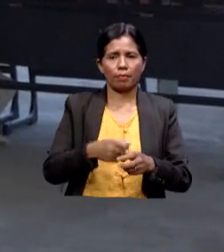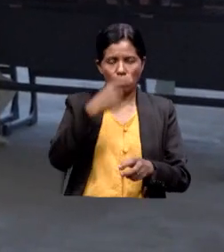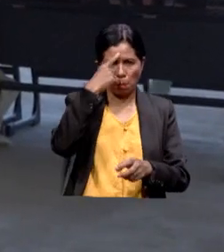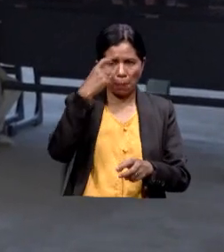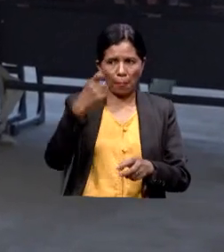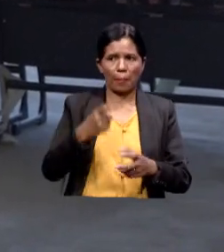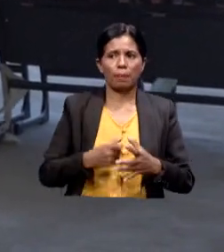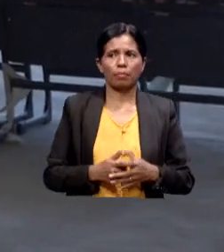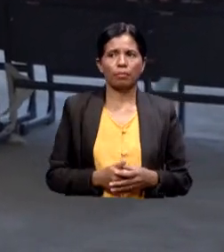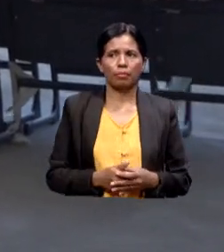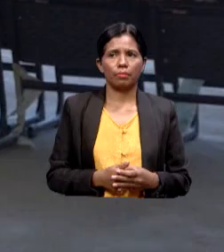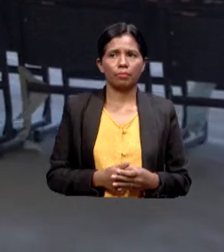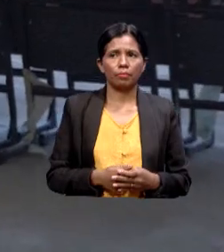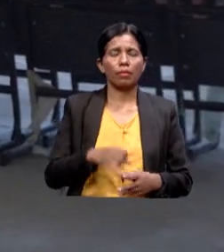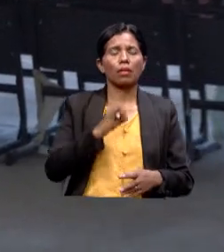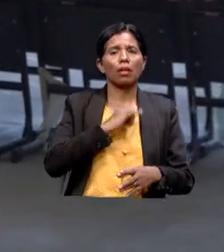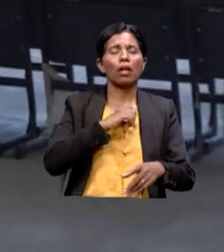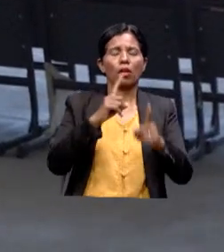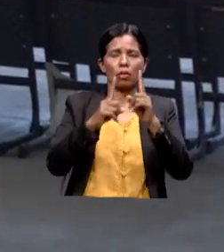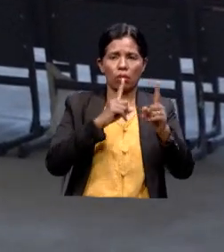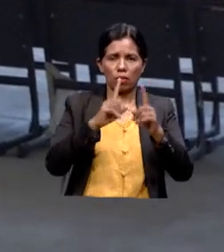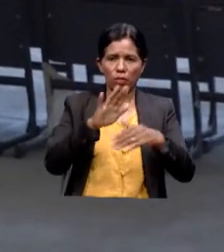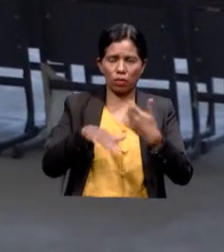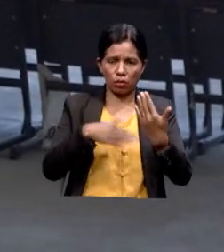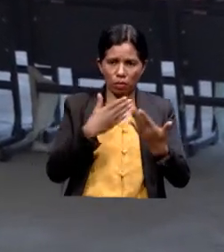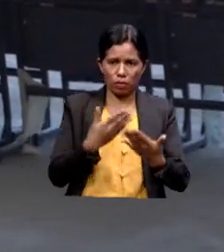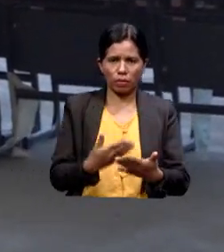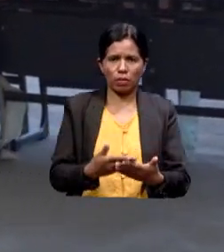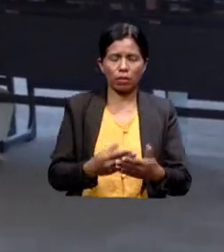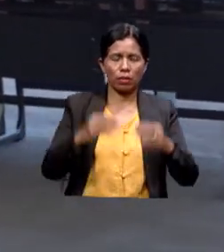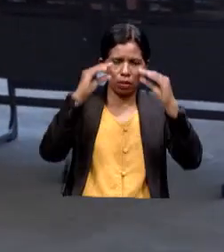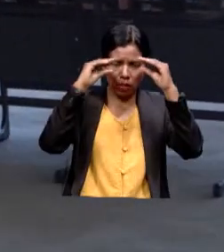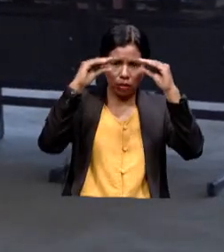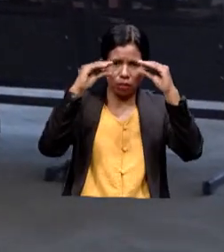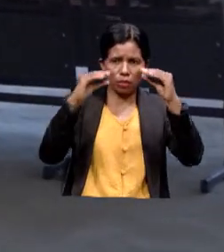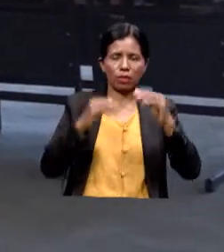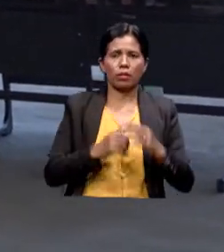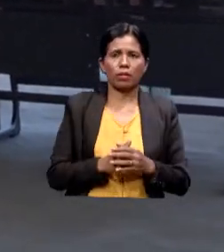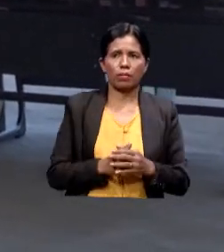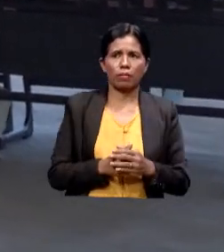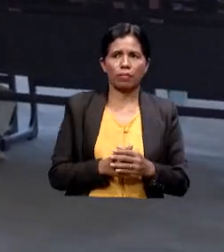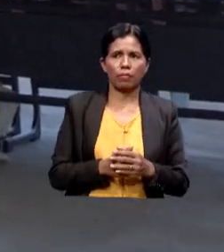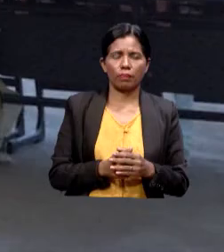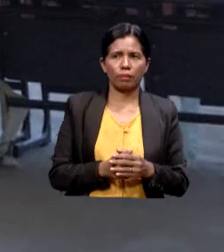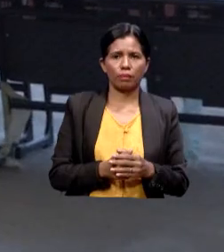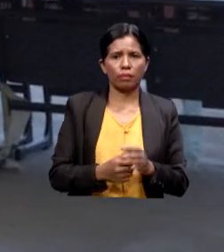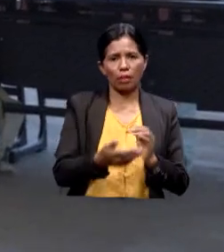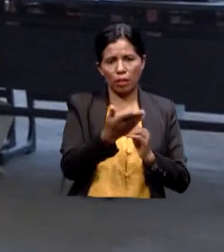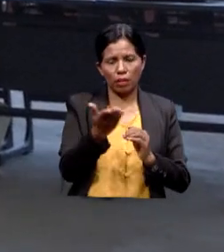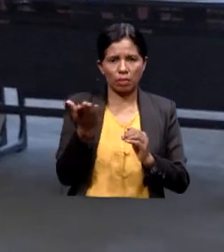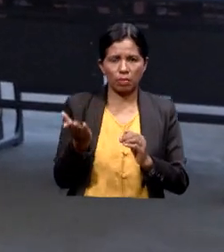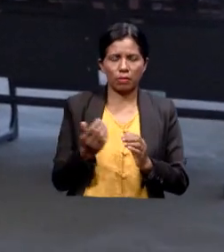nem. Ao colher você nem outro, a tu, a noite vale em nós, e me sinto